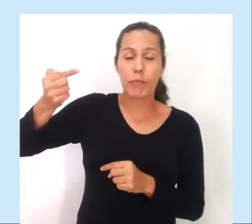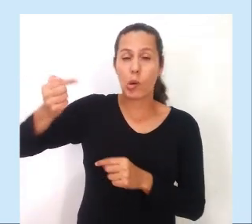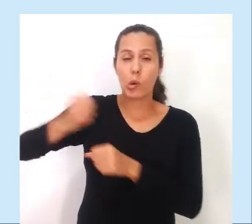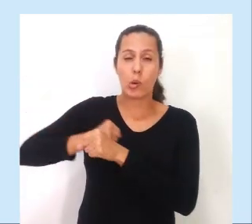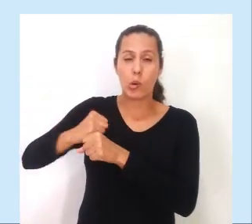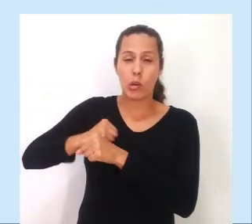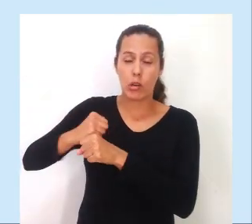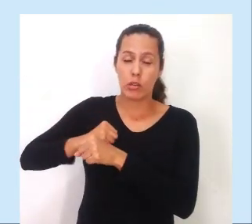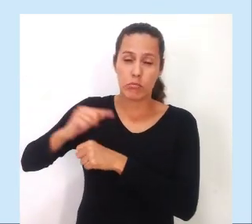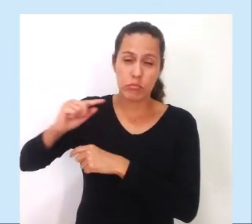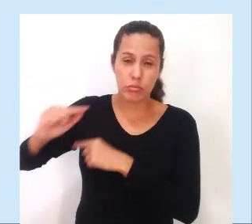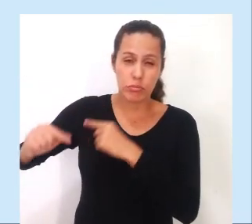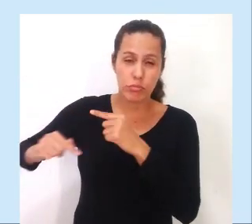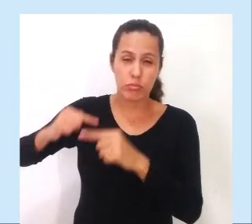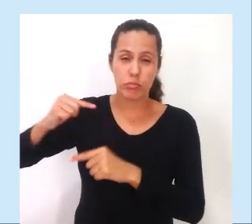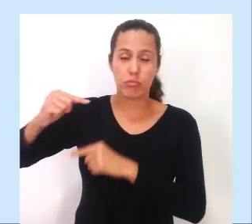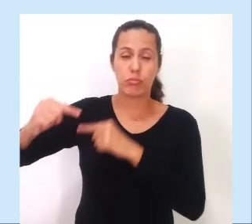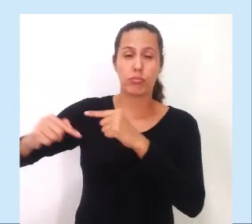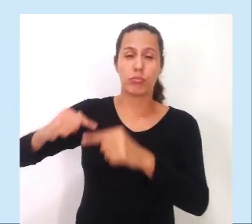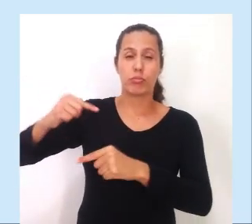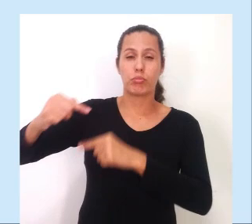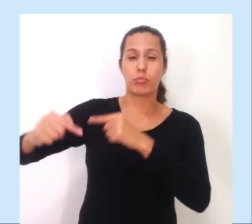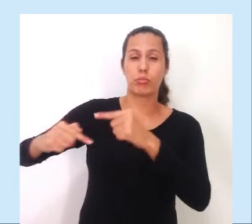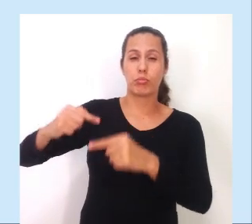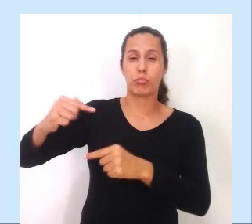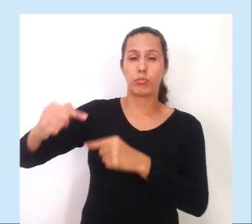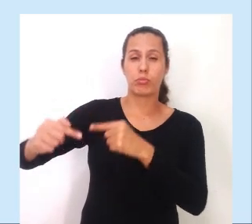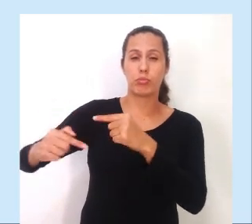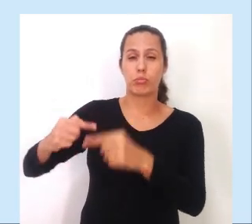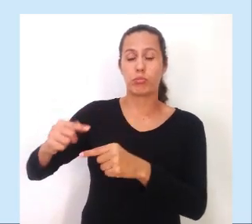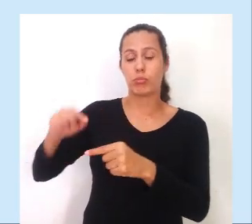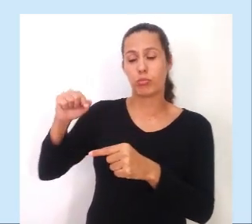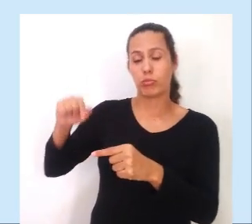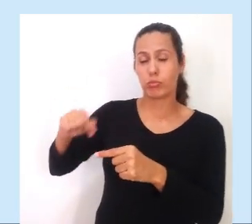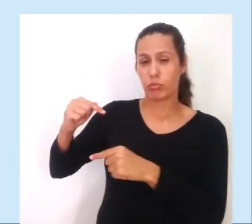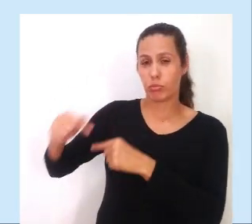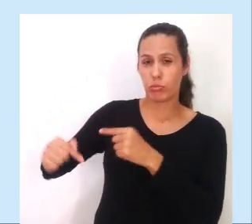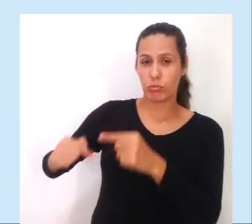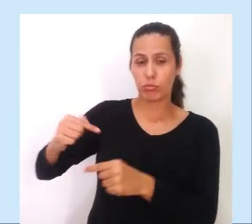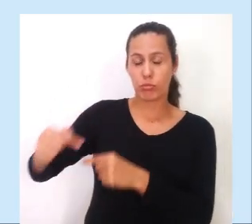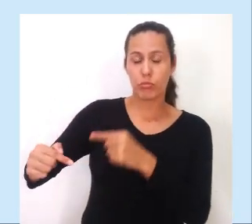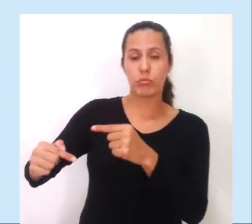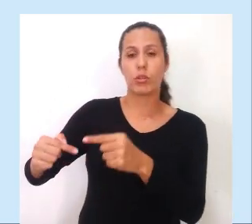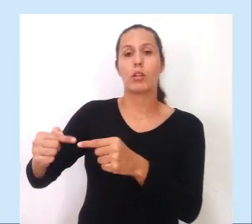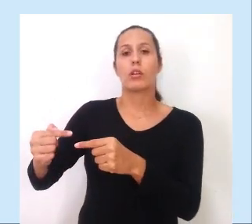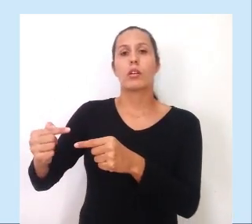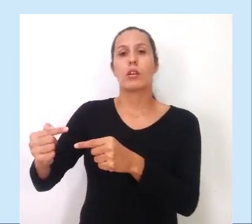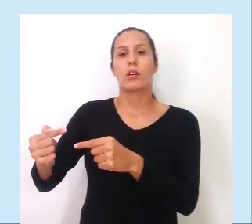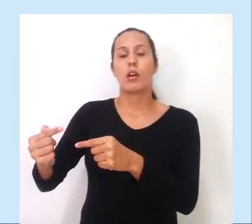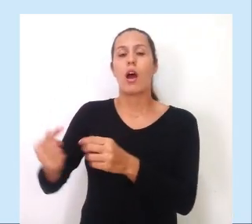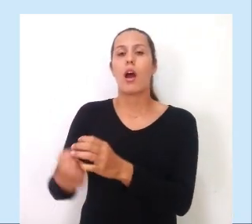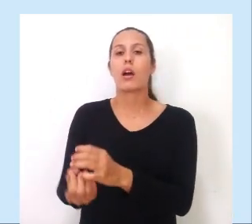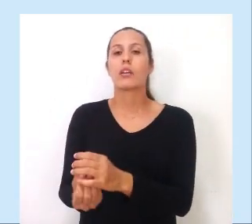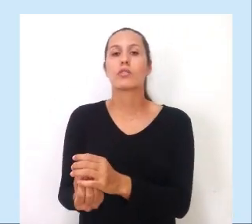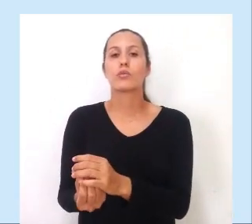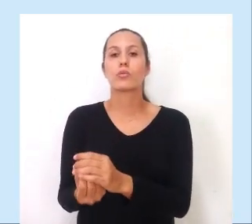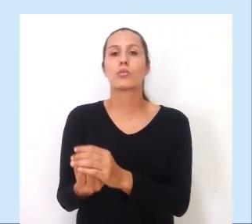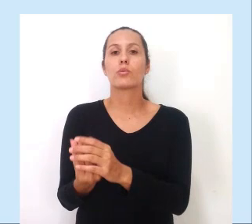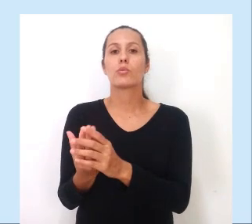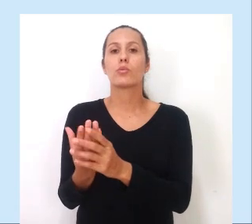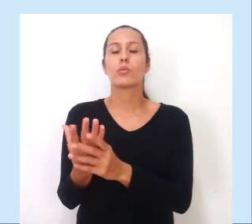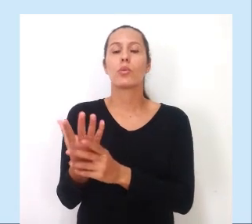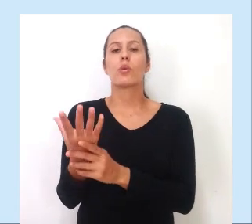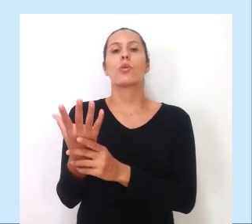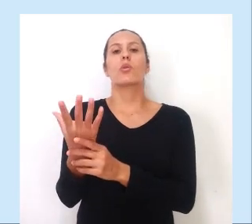minerais, para depois esse organismo, essa matéria, certo,